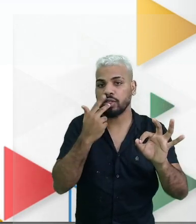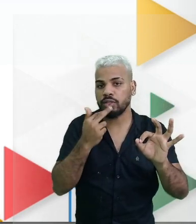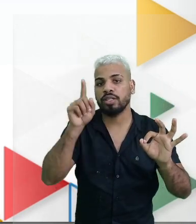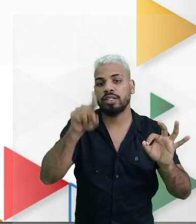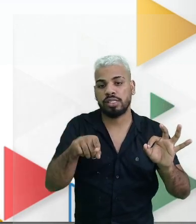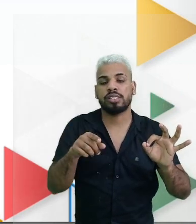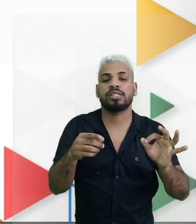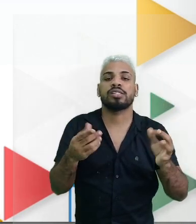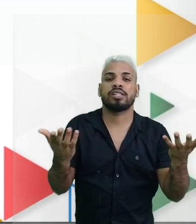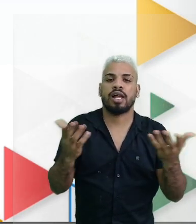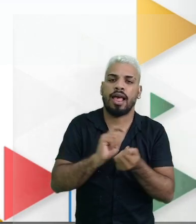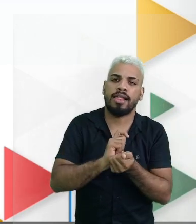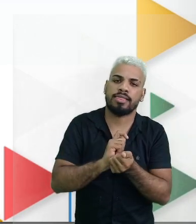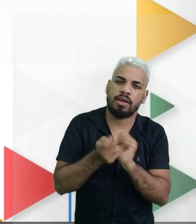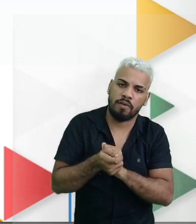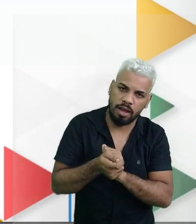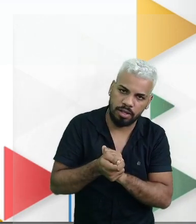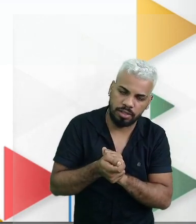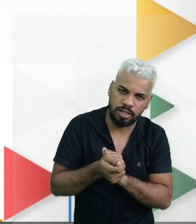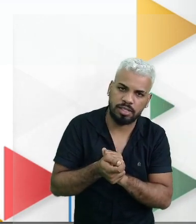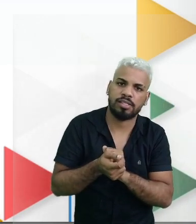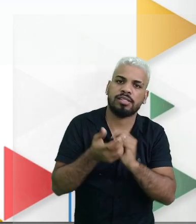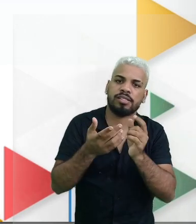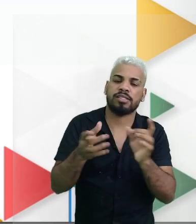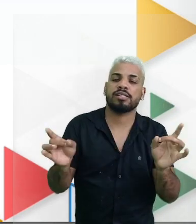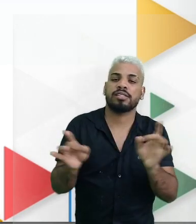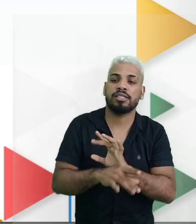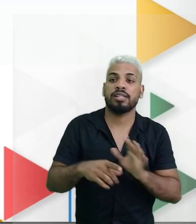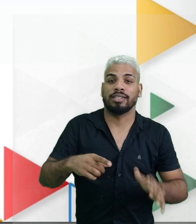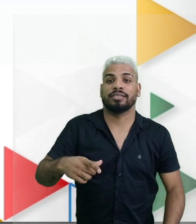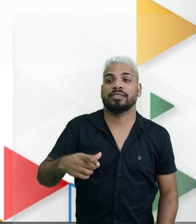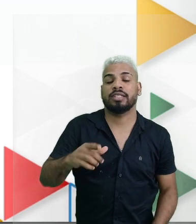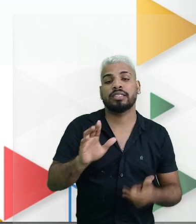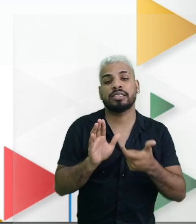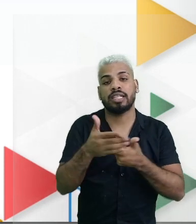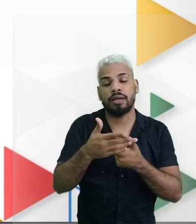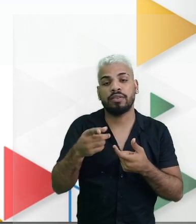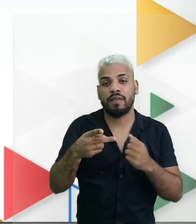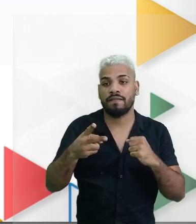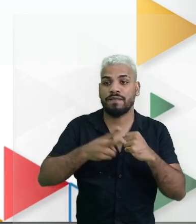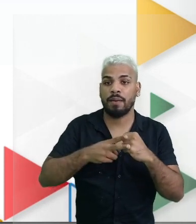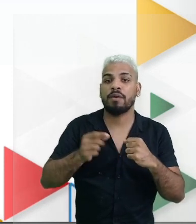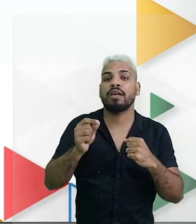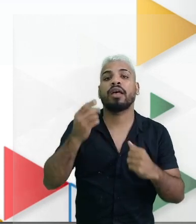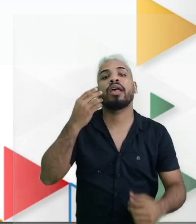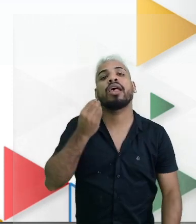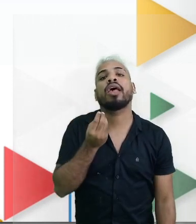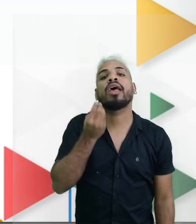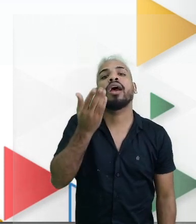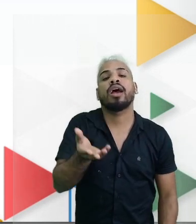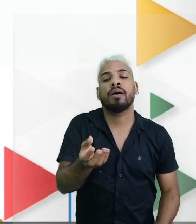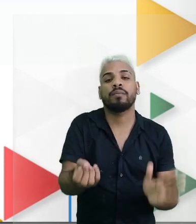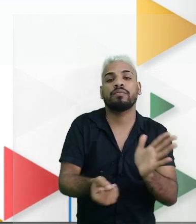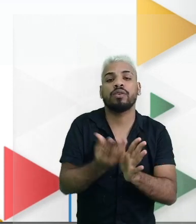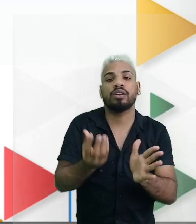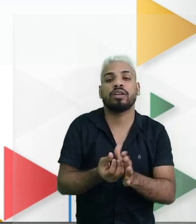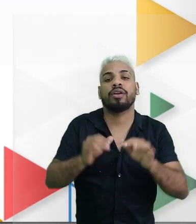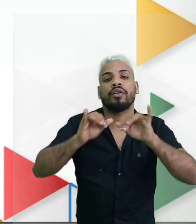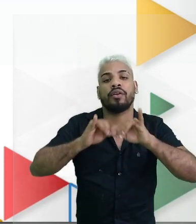a associação adequada de determinados termos no verbo que garante a produção de